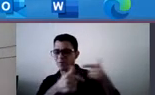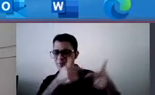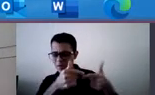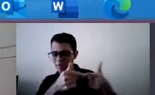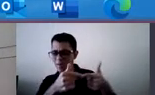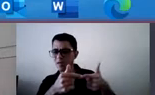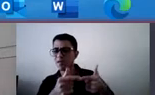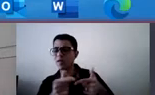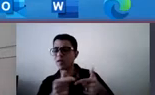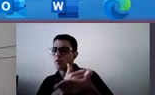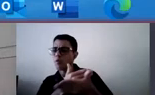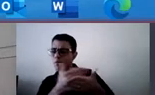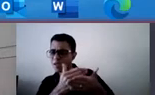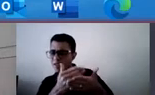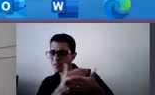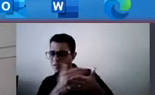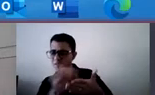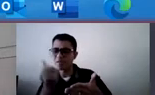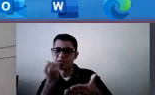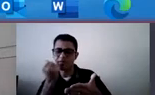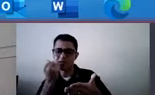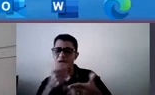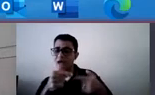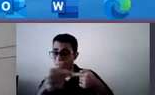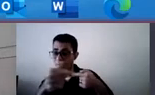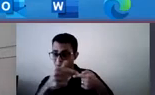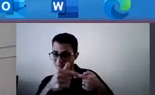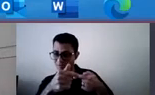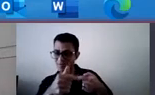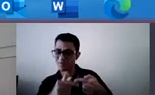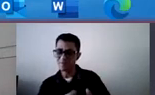que começam na próxima sexta-feira.